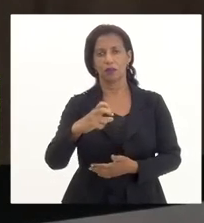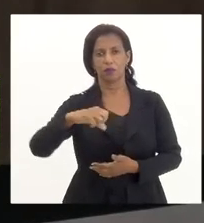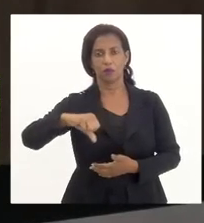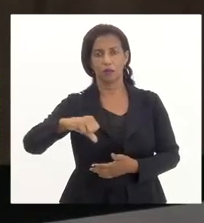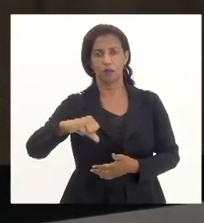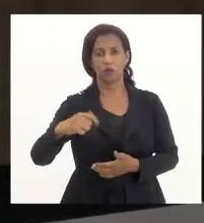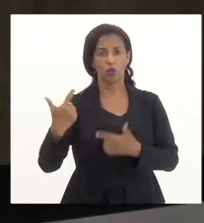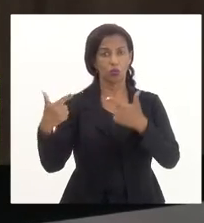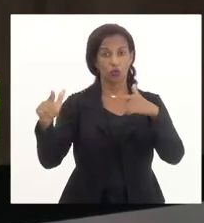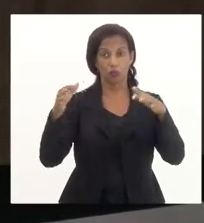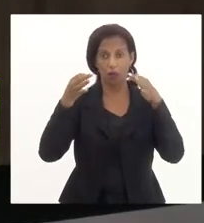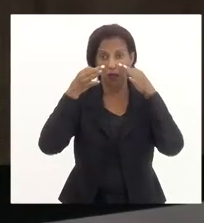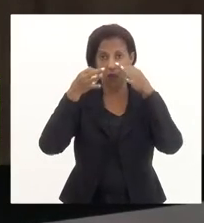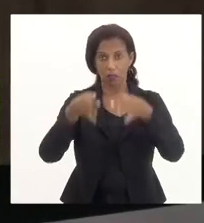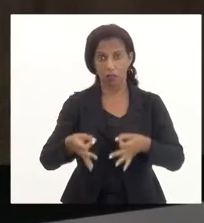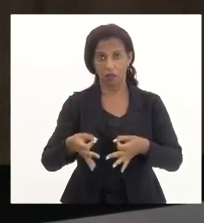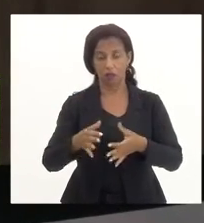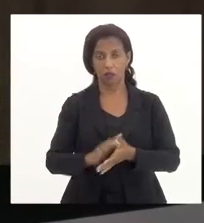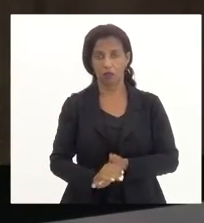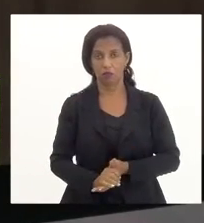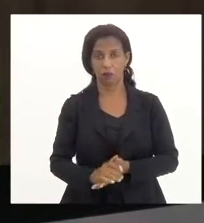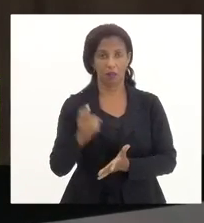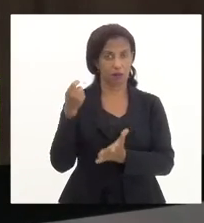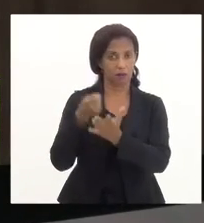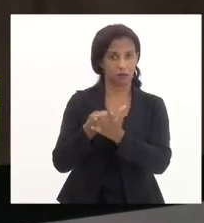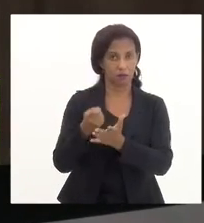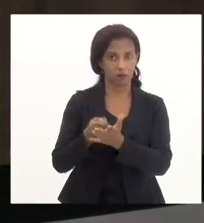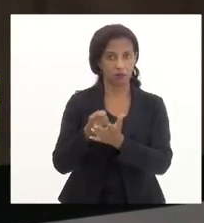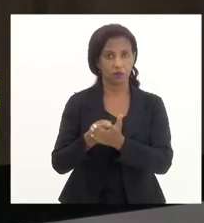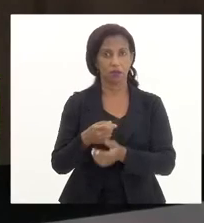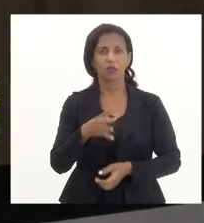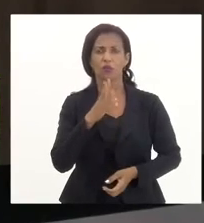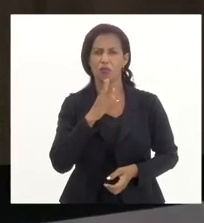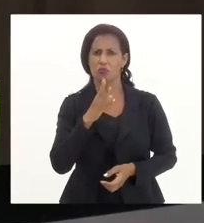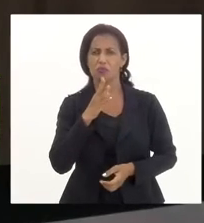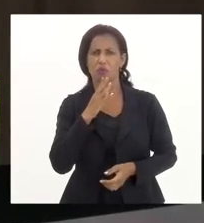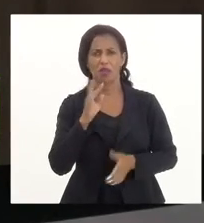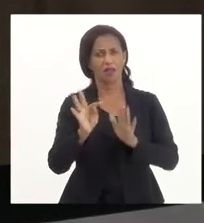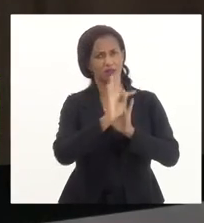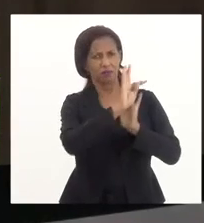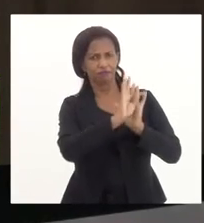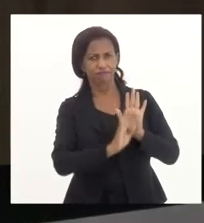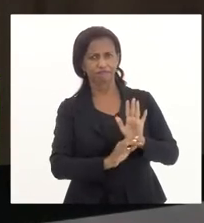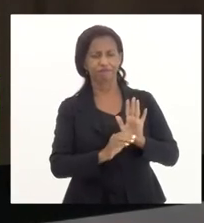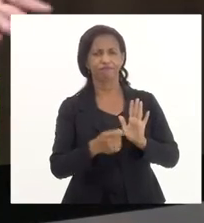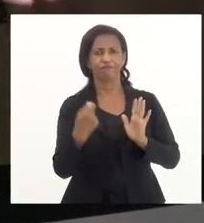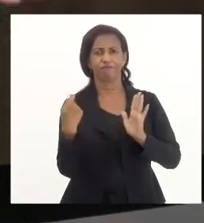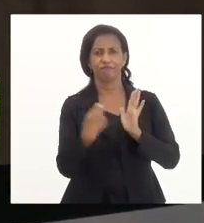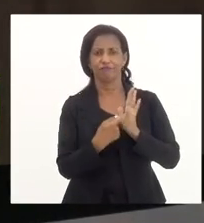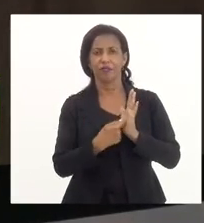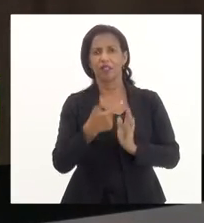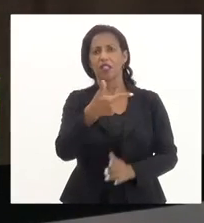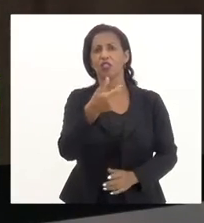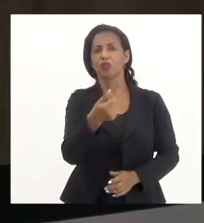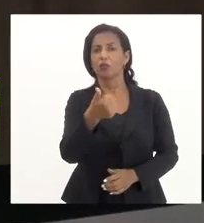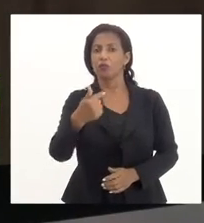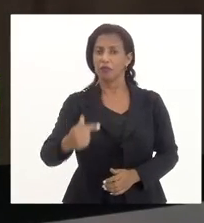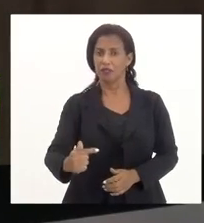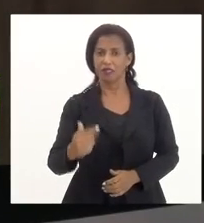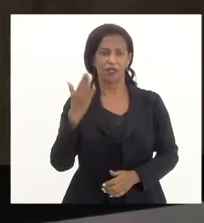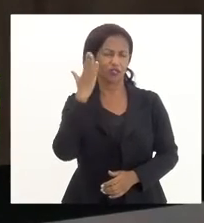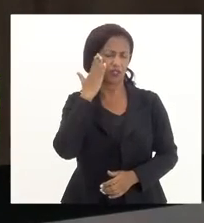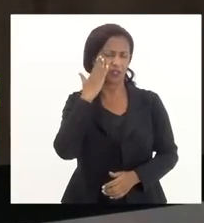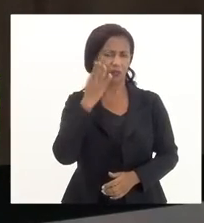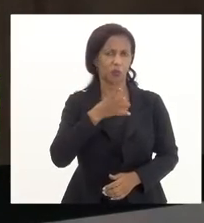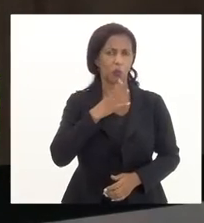e os mais atentos os mais e mais dirigentes são conhecedores dos termos desse regime desde 2017